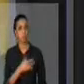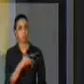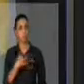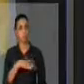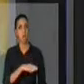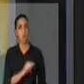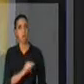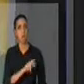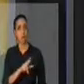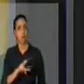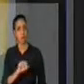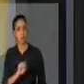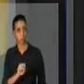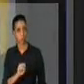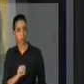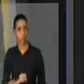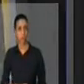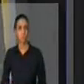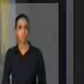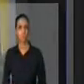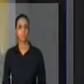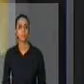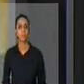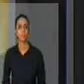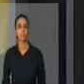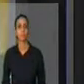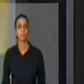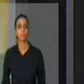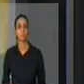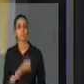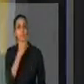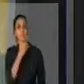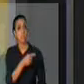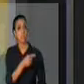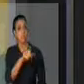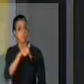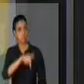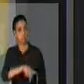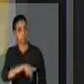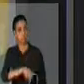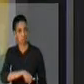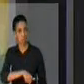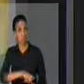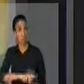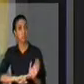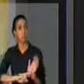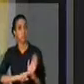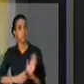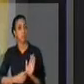Barros, que aqui comparecendo já demonstra o seu